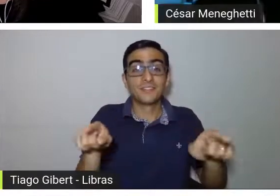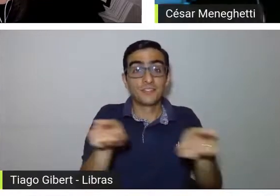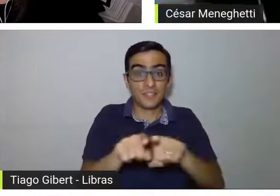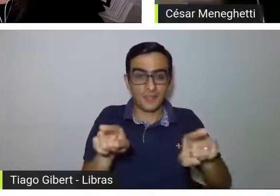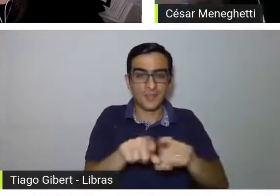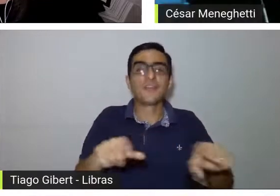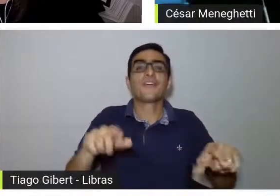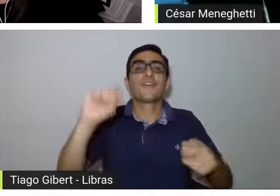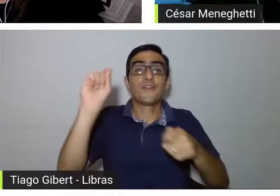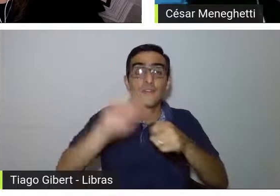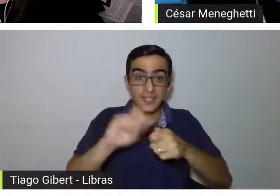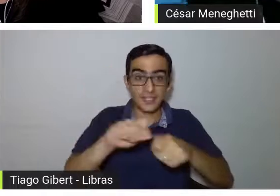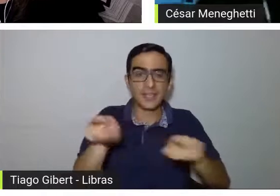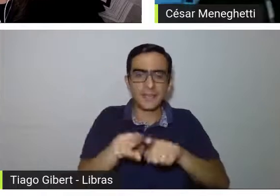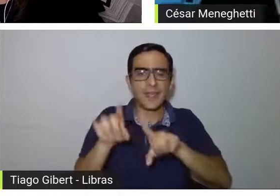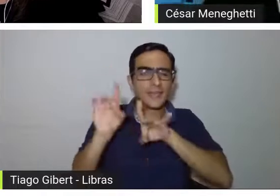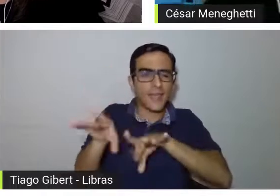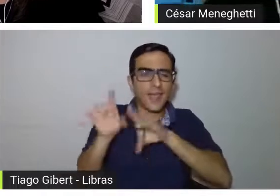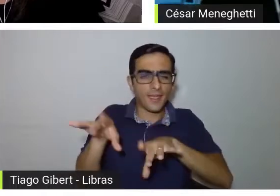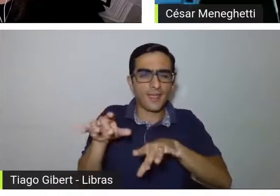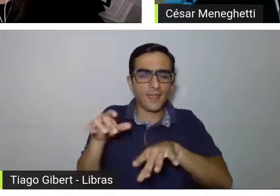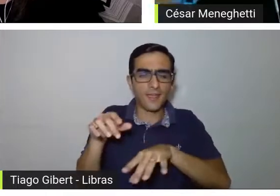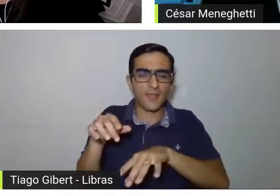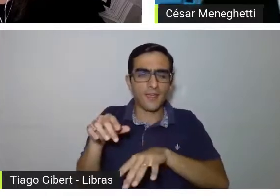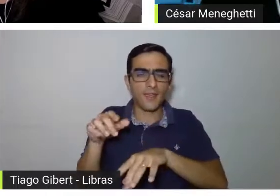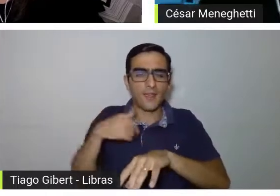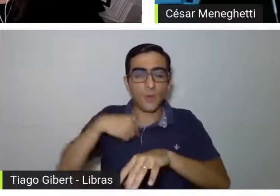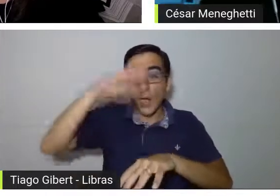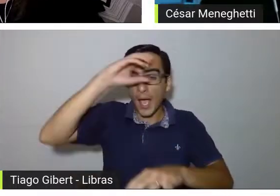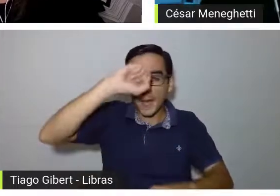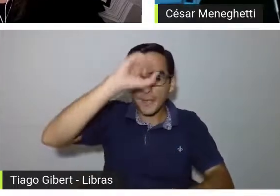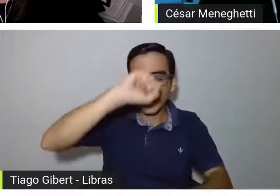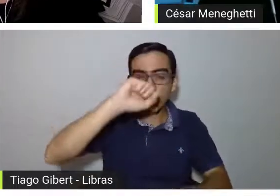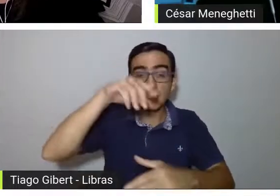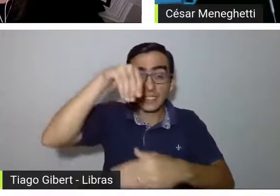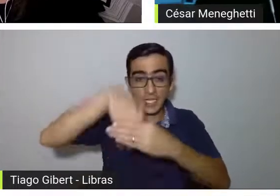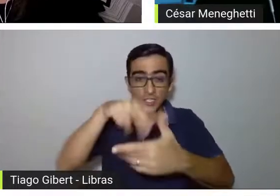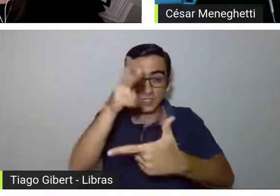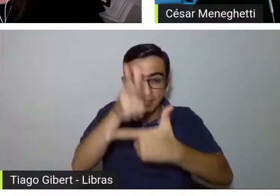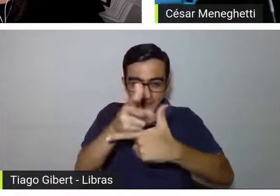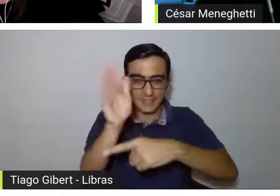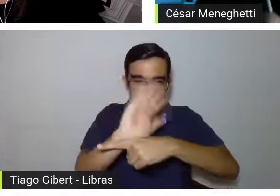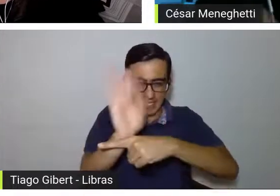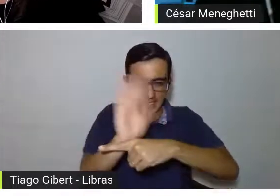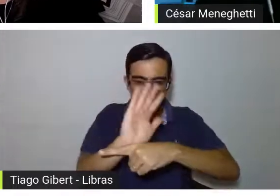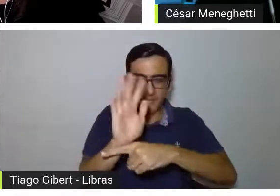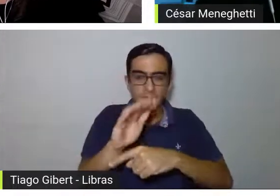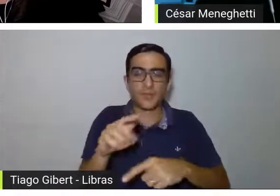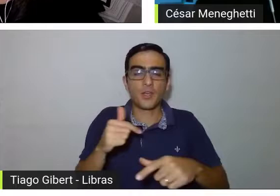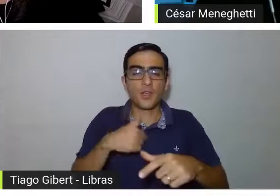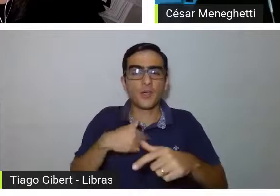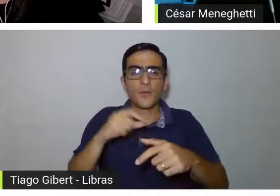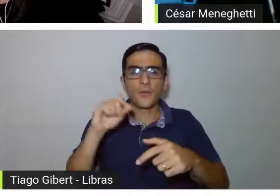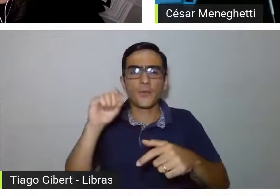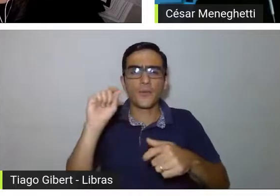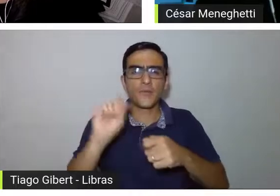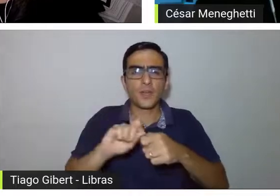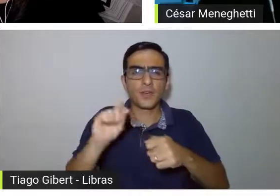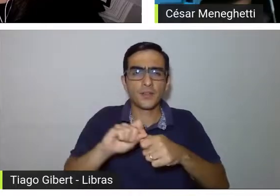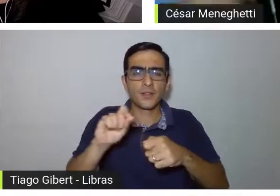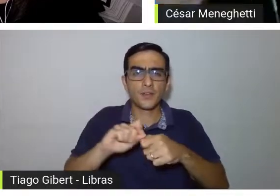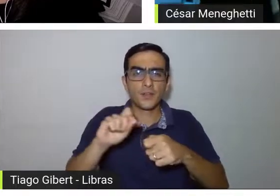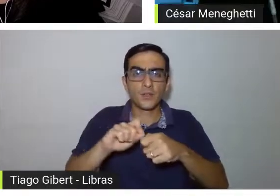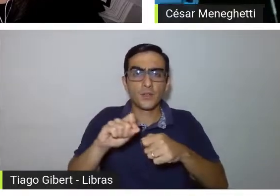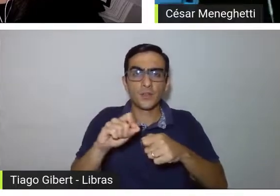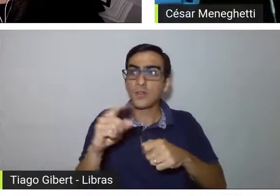uma técnicas que eu aprendi no cinema para fazer trabalhos de arte. Então, eu ficava... Nada, olhando para